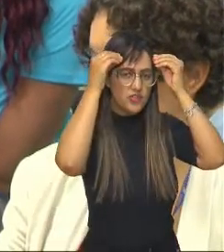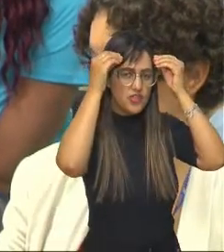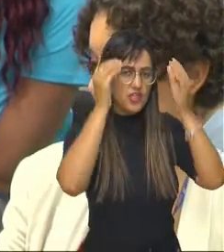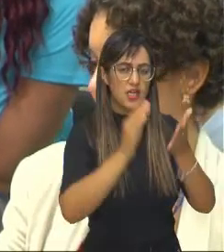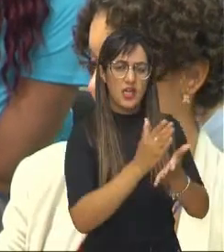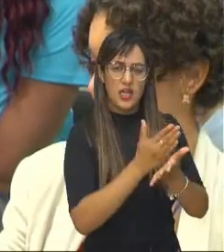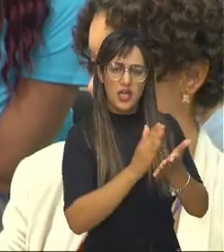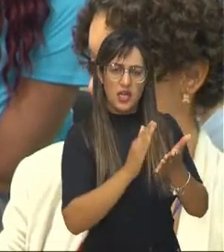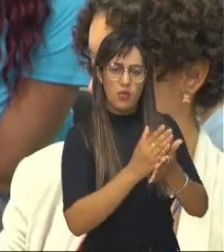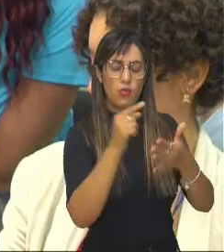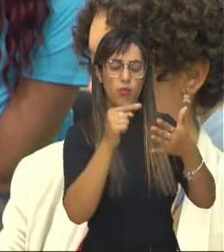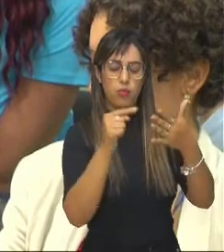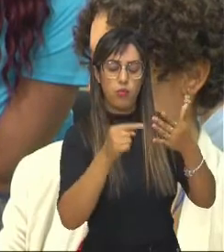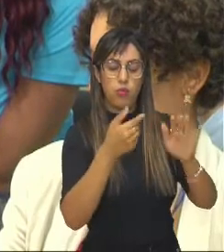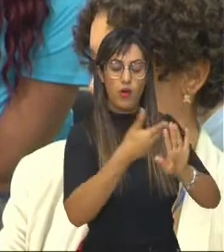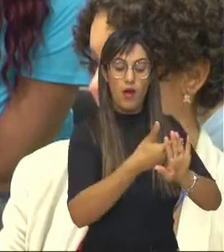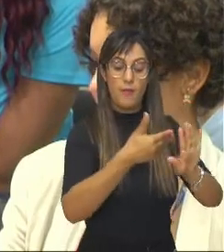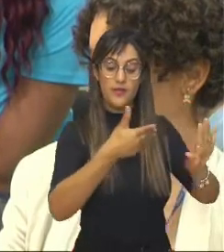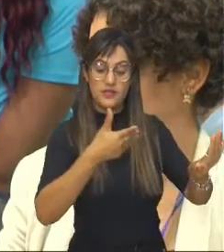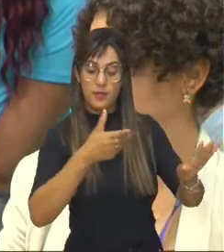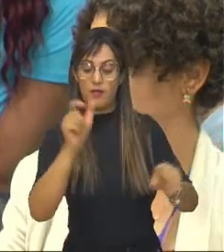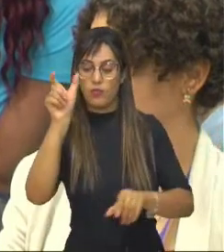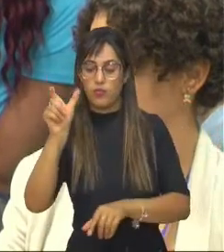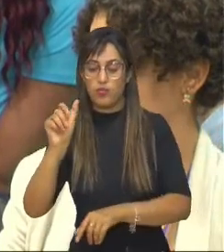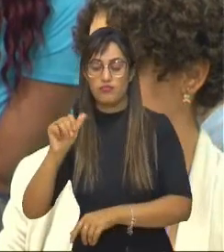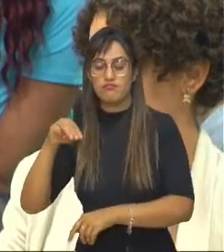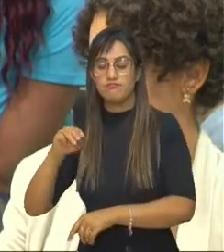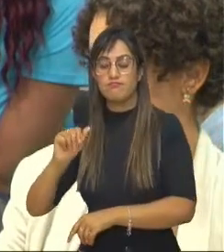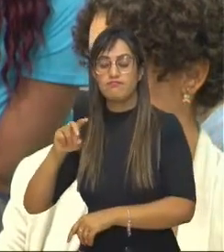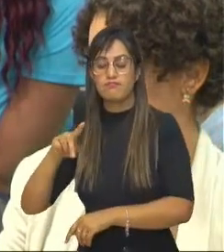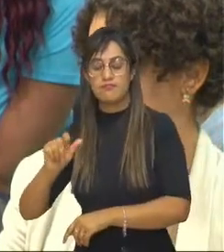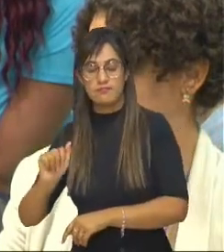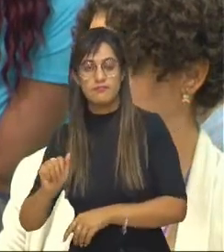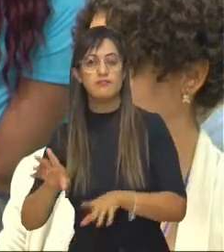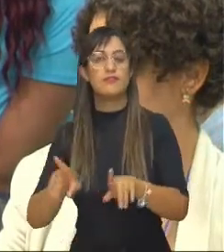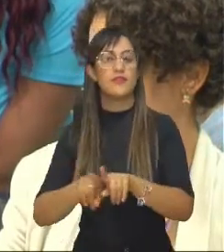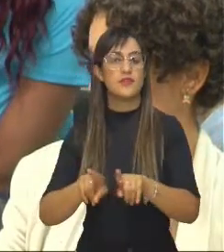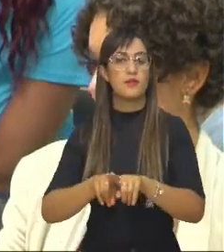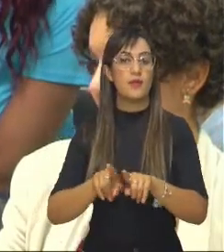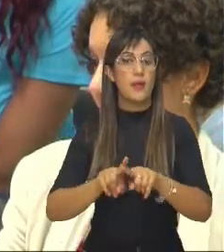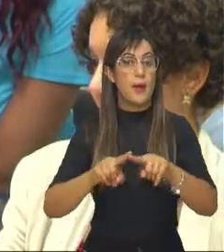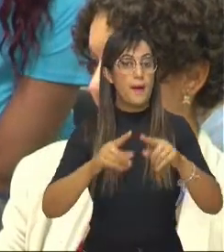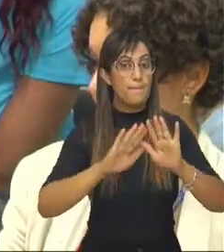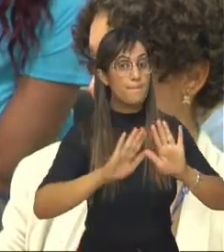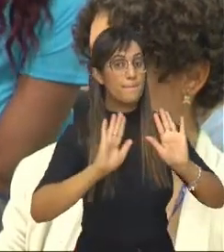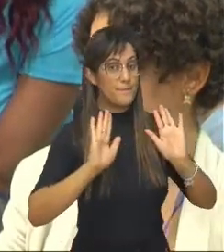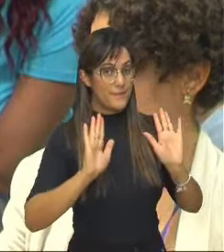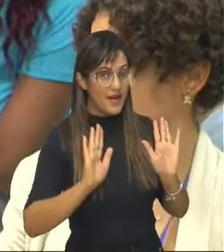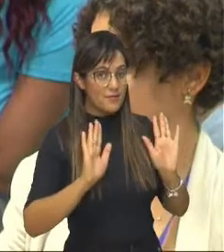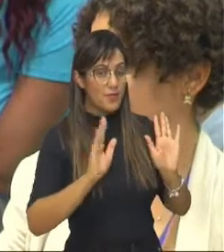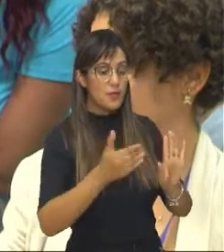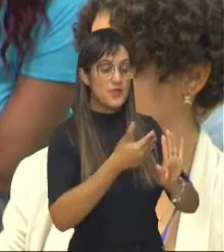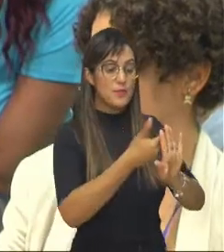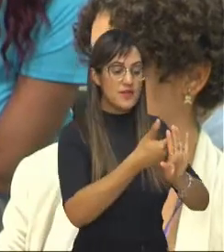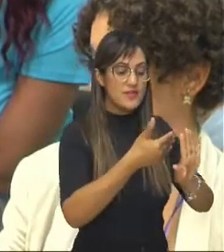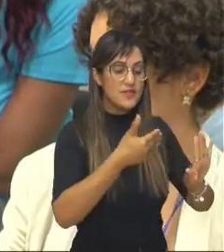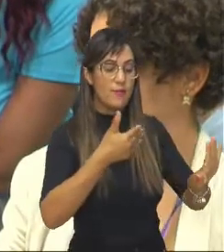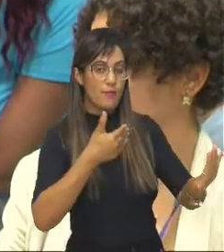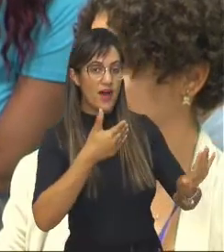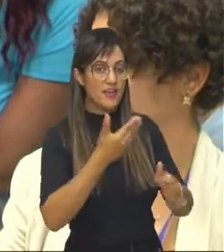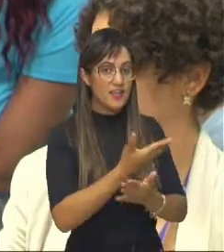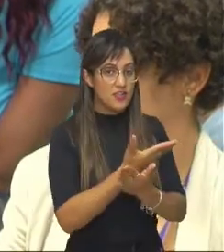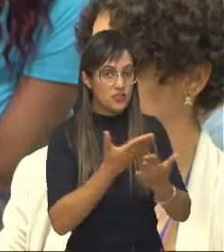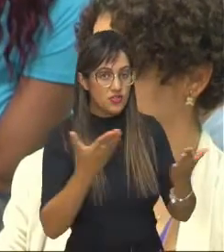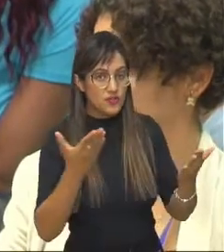alguns meninos que foram, da Amanda também, mas pouca coisa me separa de vocês também, agora. Que eu sentei do